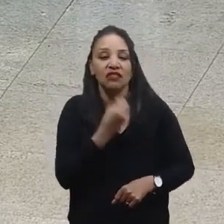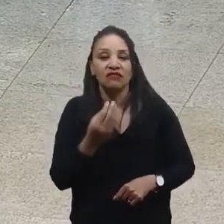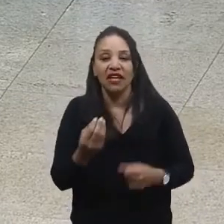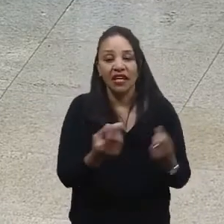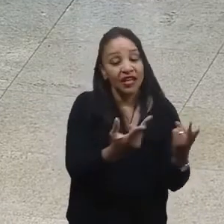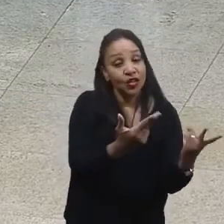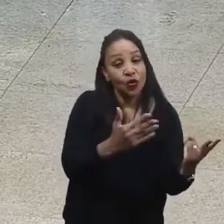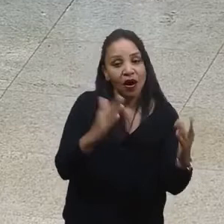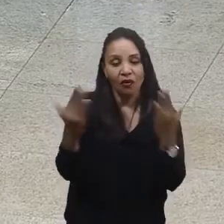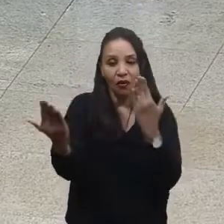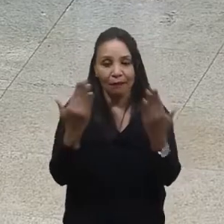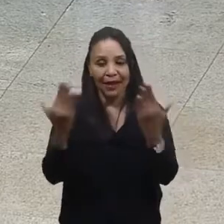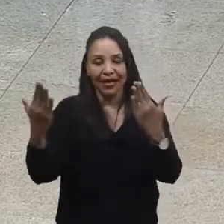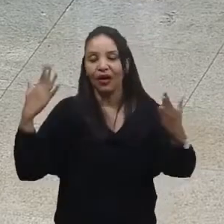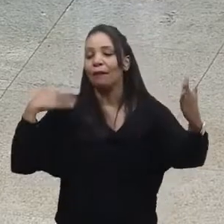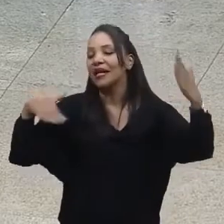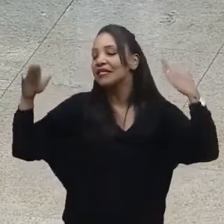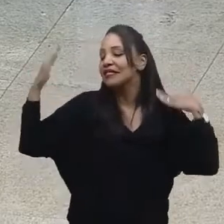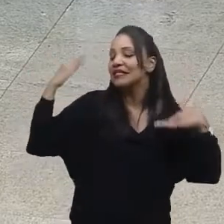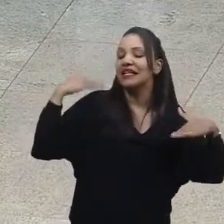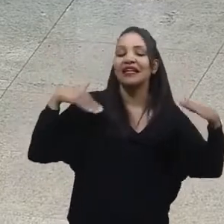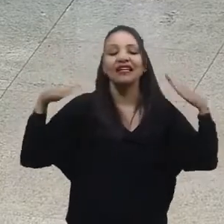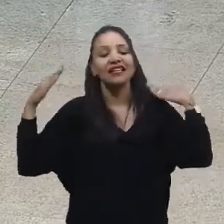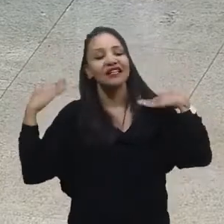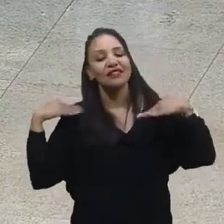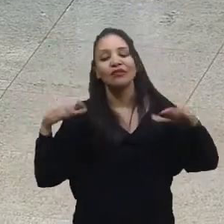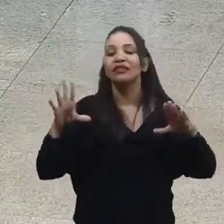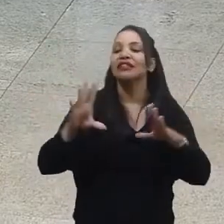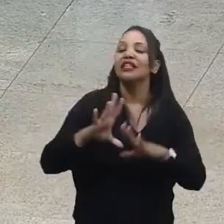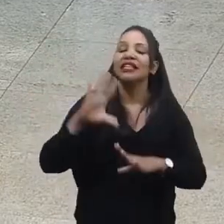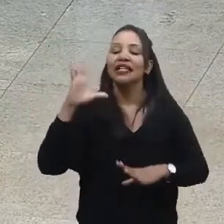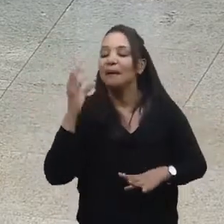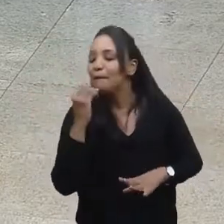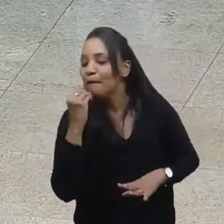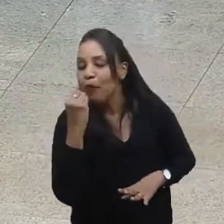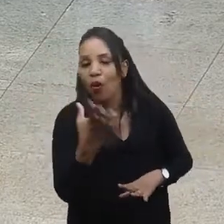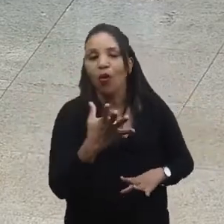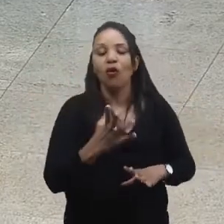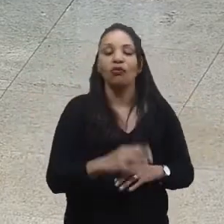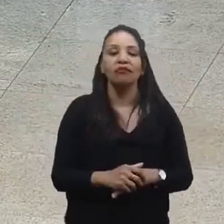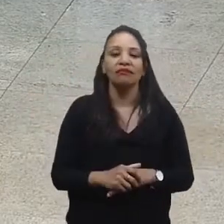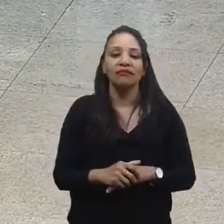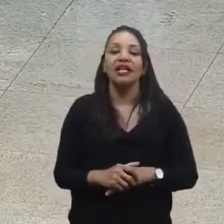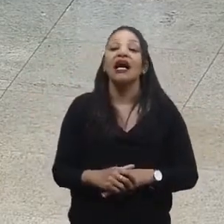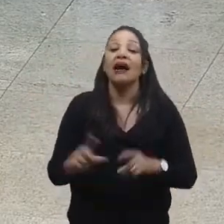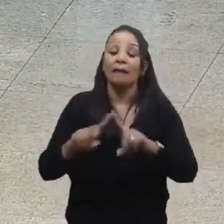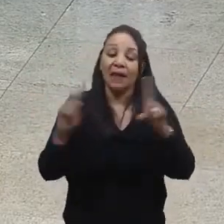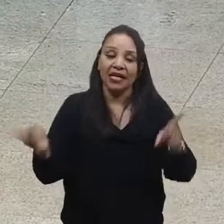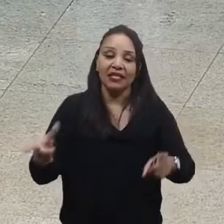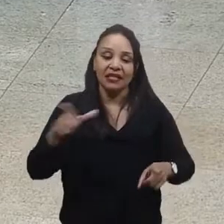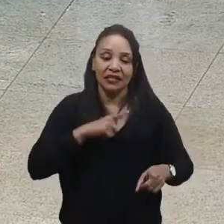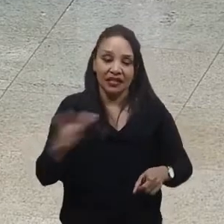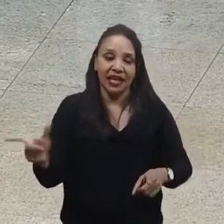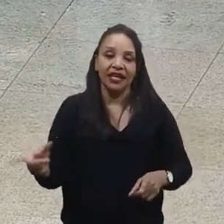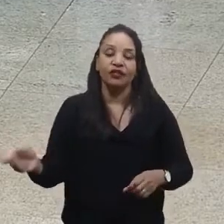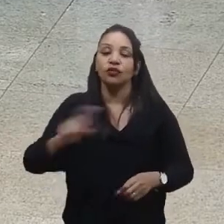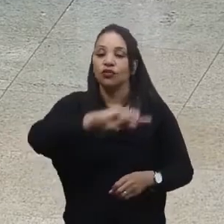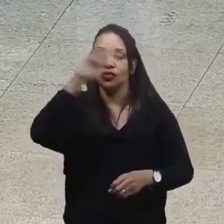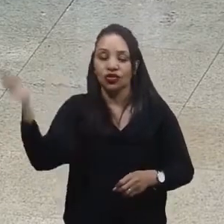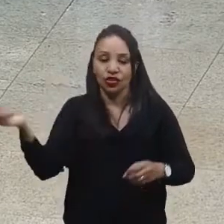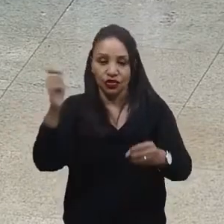dia de voltar todo aquele passeio é maravilhoso e o voltar também é maravilhoso então ter o